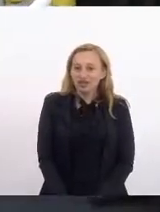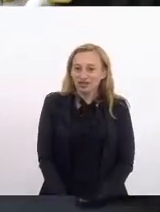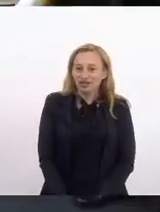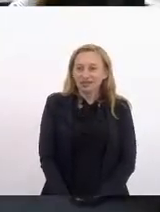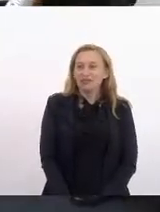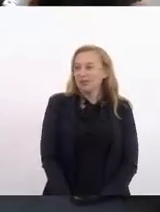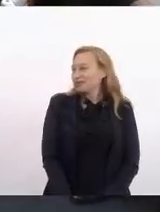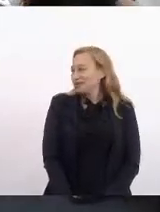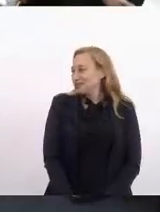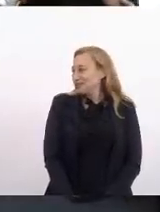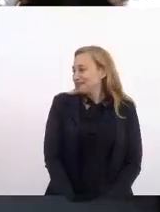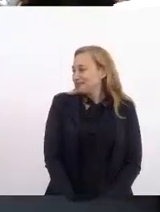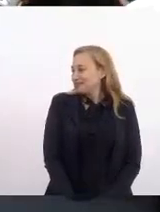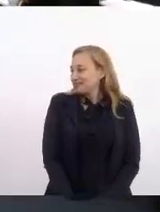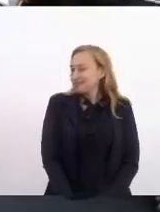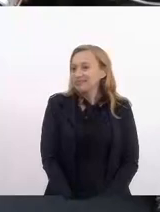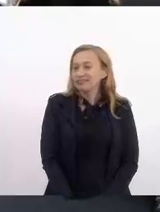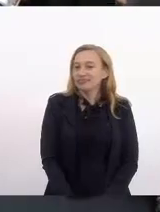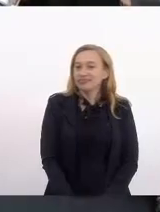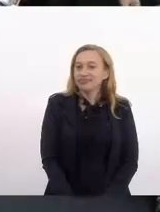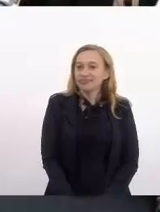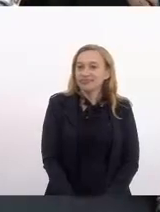E aí